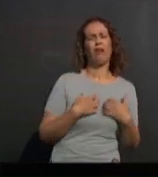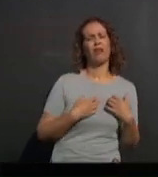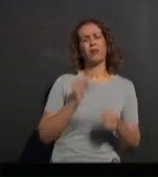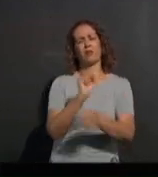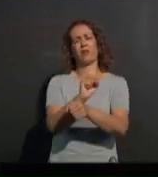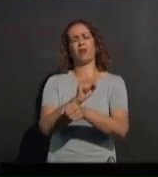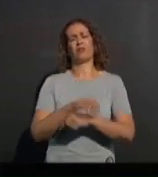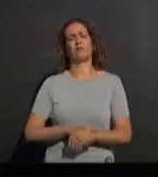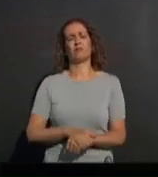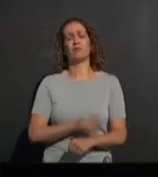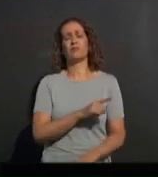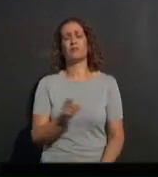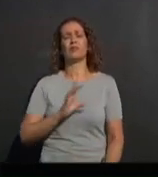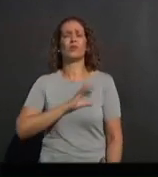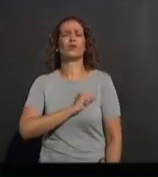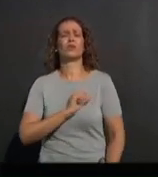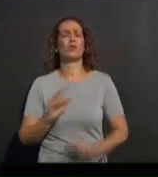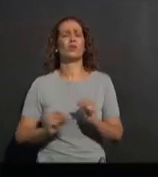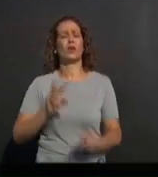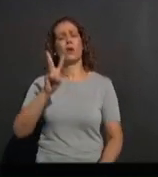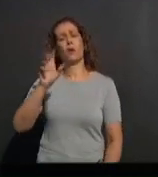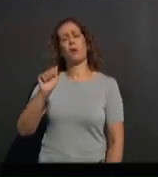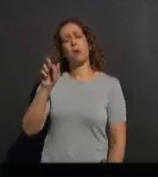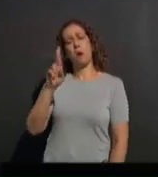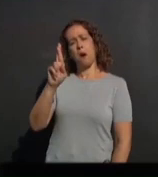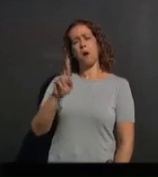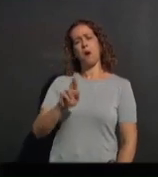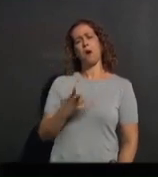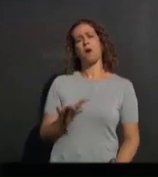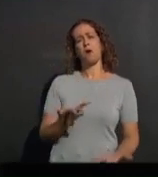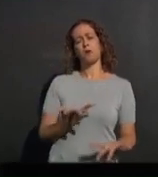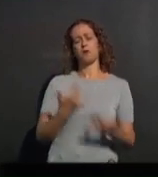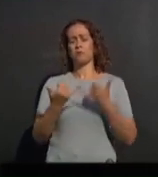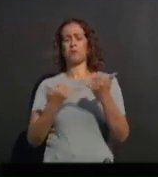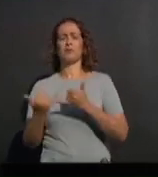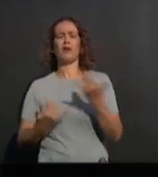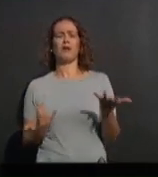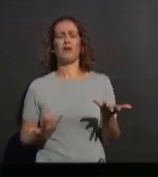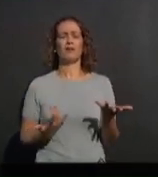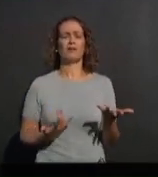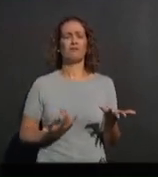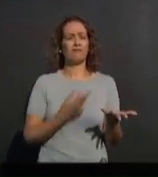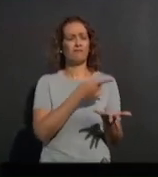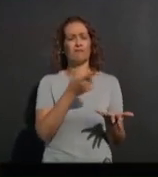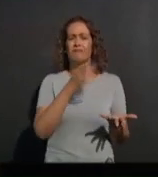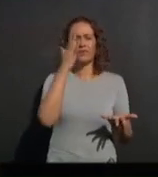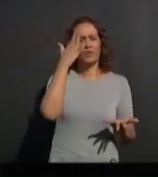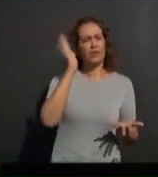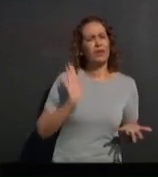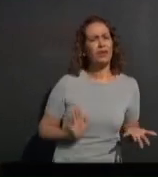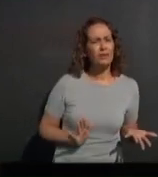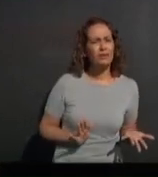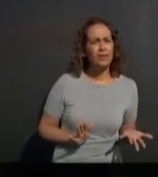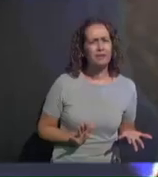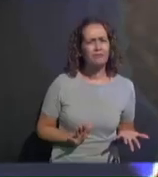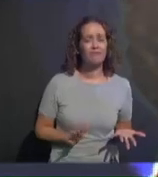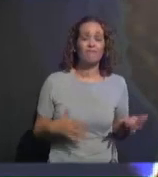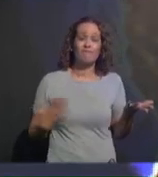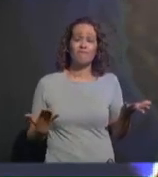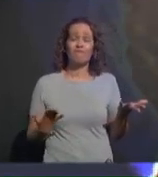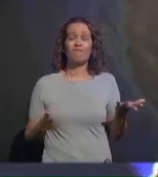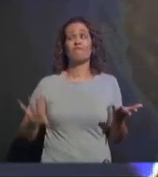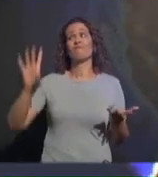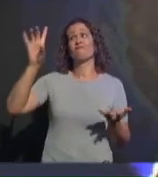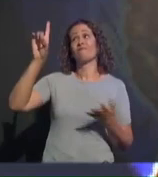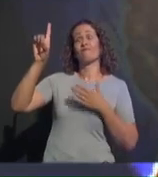O que você gosta de fazer? Jogar o War? Vai jogar o War. Você nem sabe. Gente, meu Deus, me ajuda.